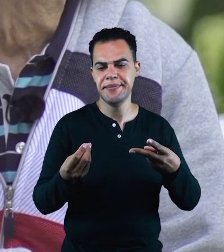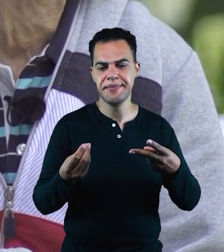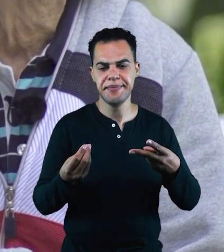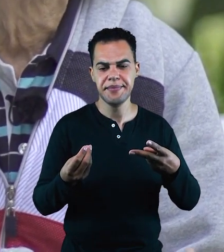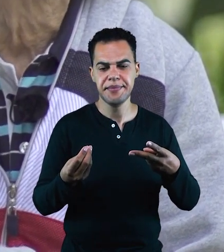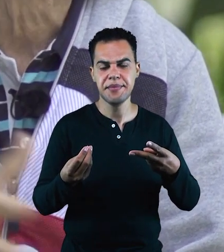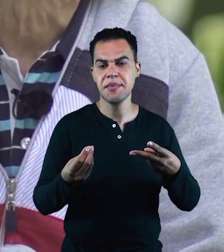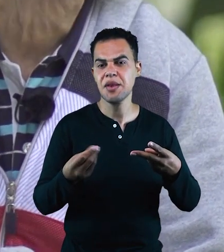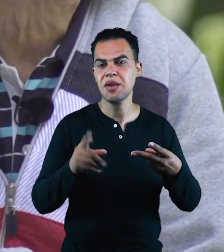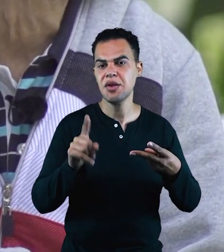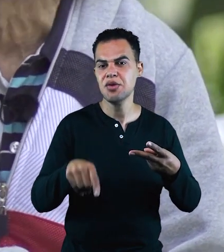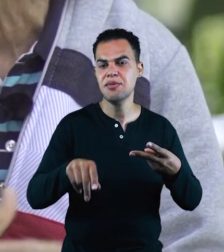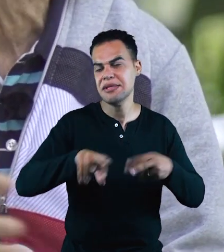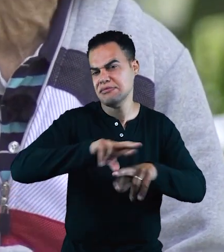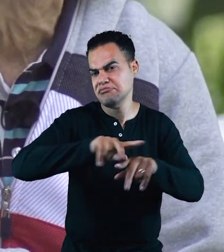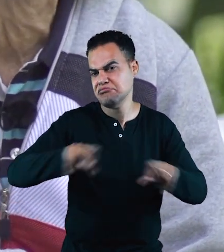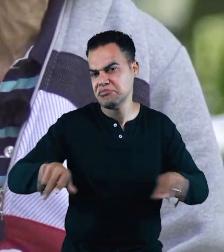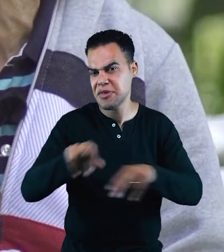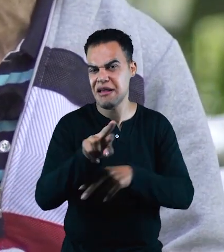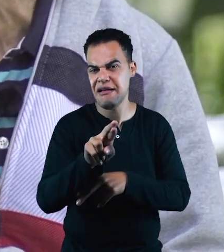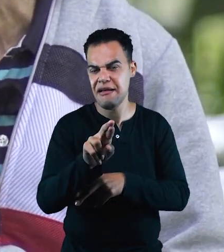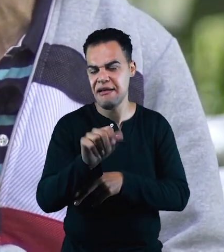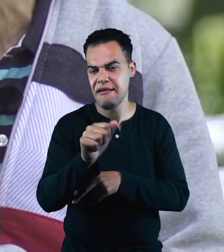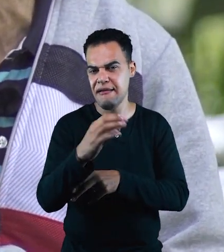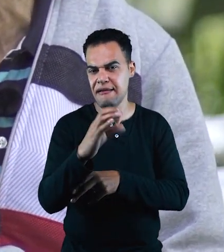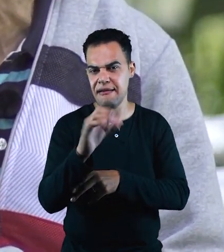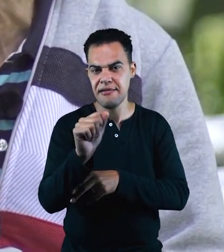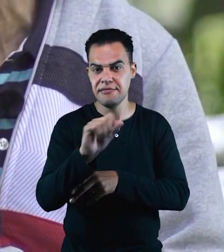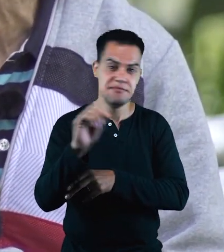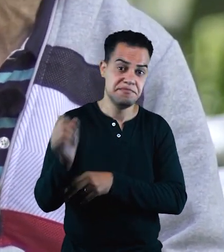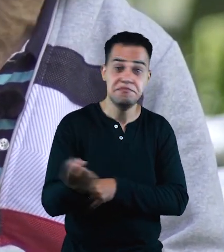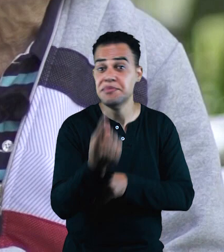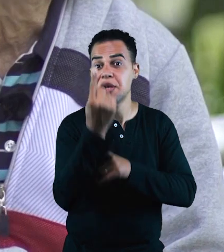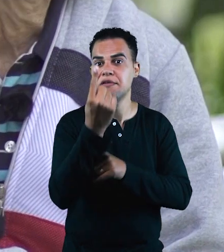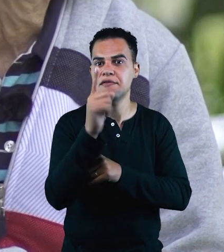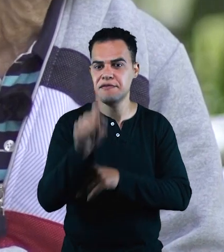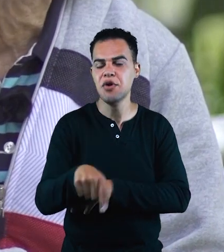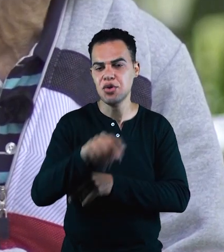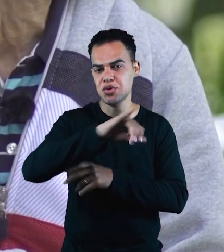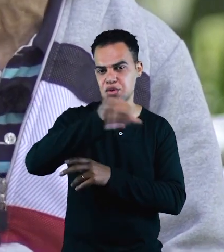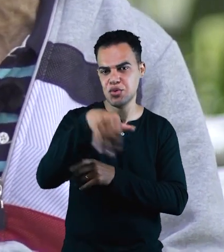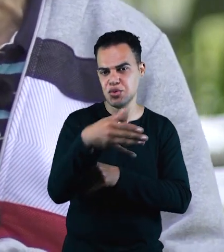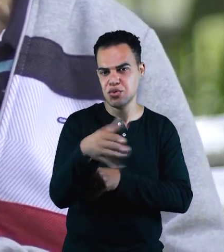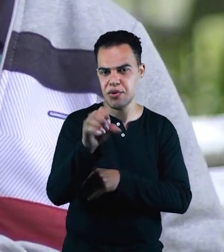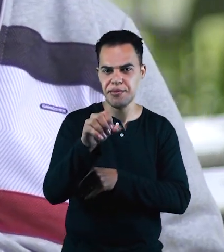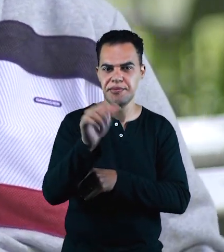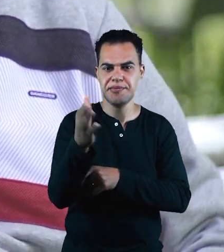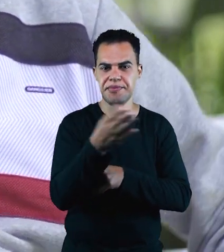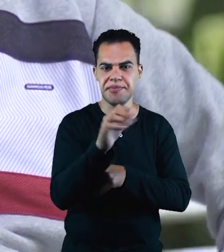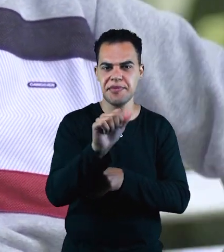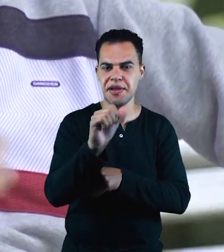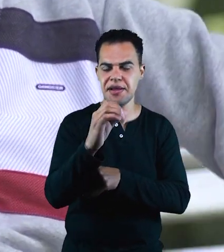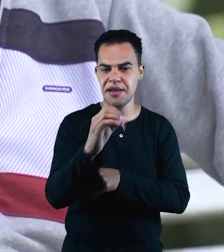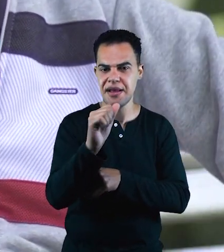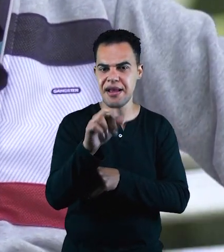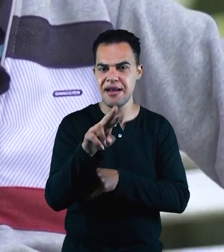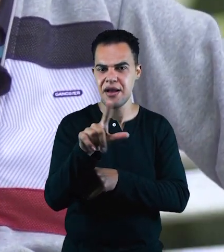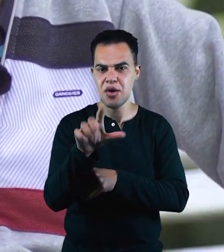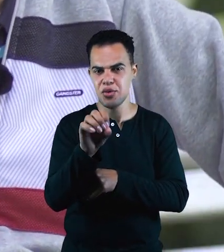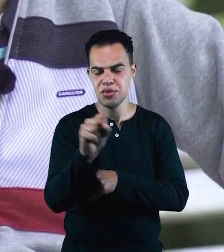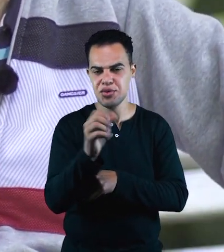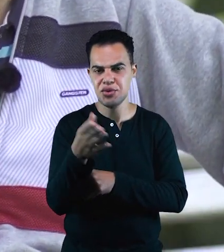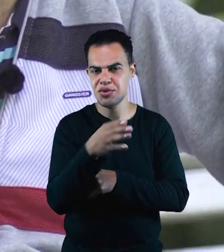de cultura de raças. E o pioneiro disso foi João Carlos de Abreu. Foi um